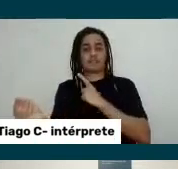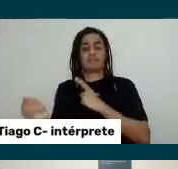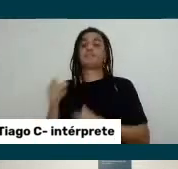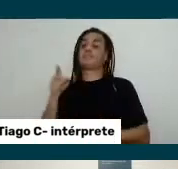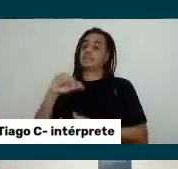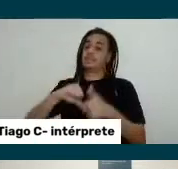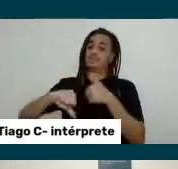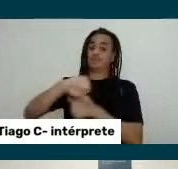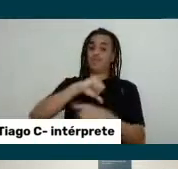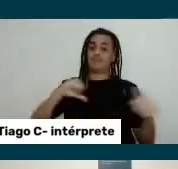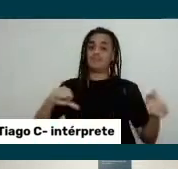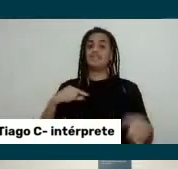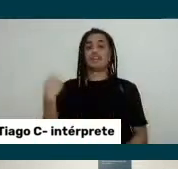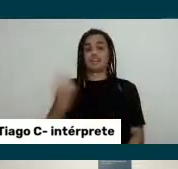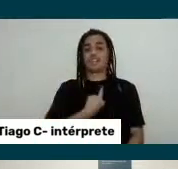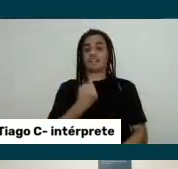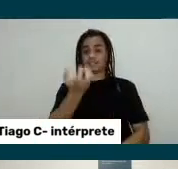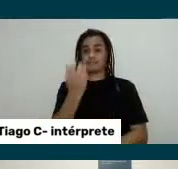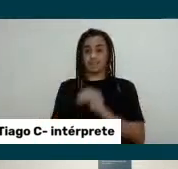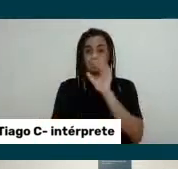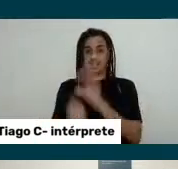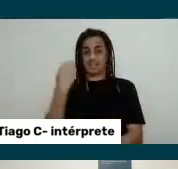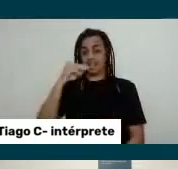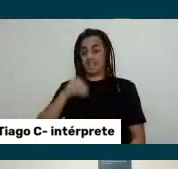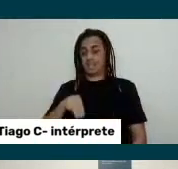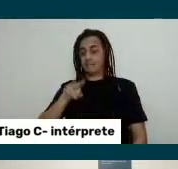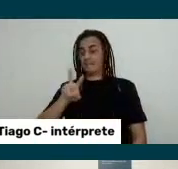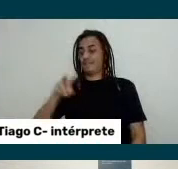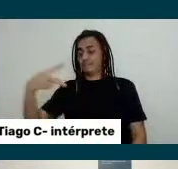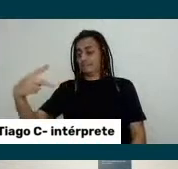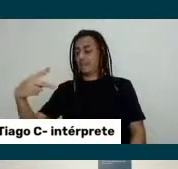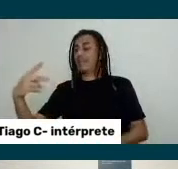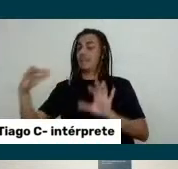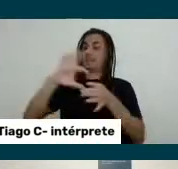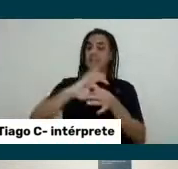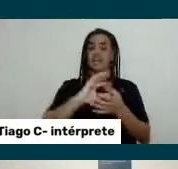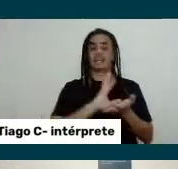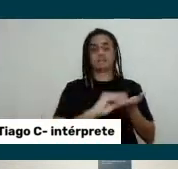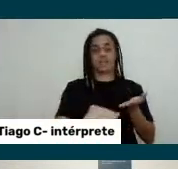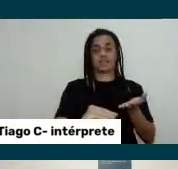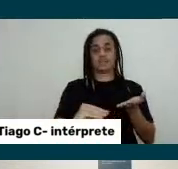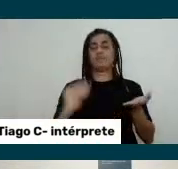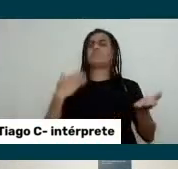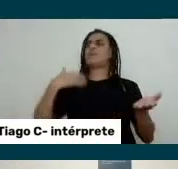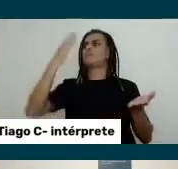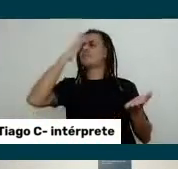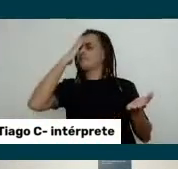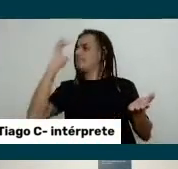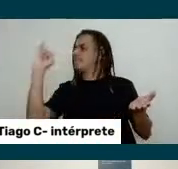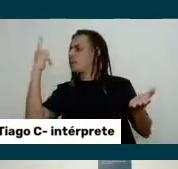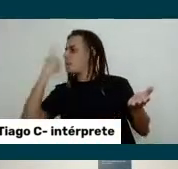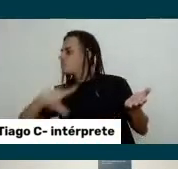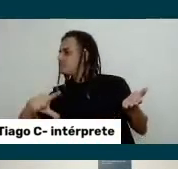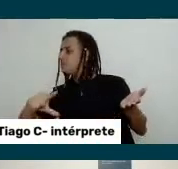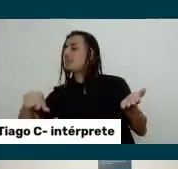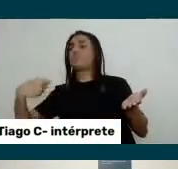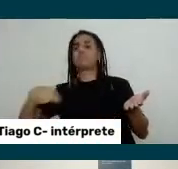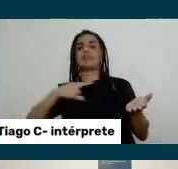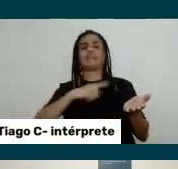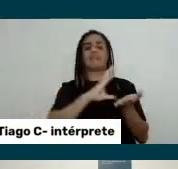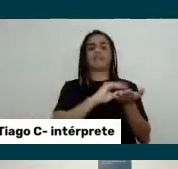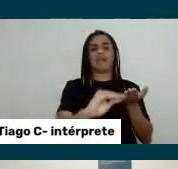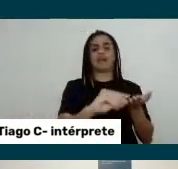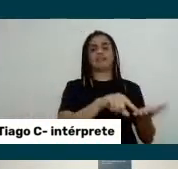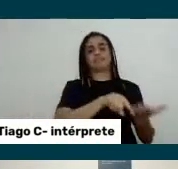seja baseado em dados. Então, para eu saber se o meu valor de fato foi alcançado, eu tenho que ter algum dado que me diga se a gente está certo ou está errado. Tá?